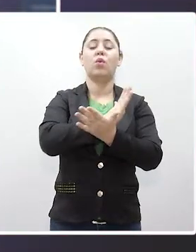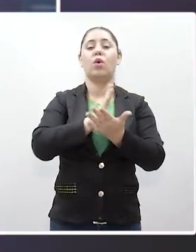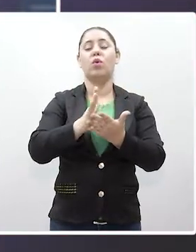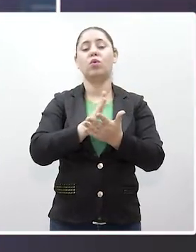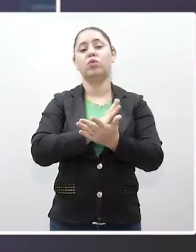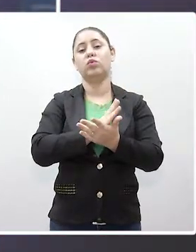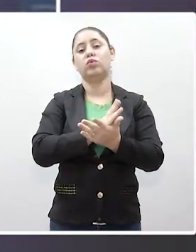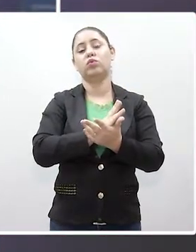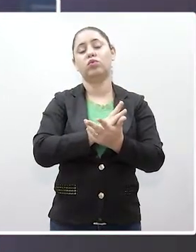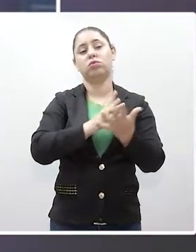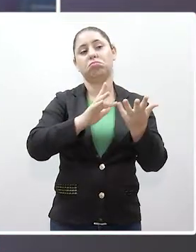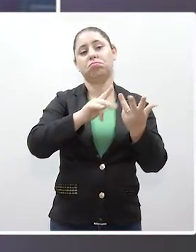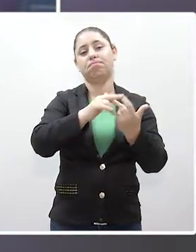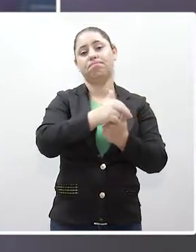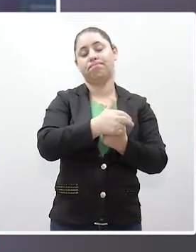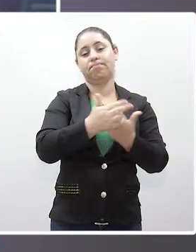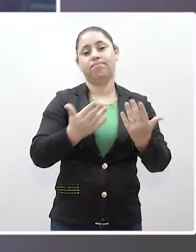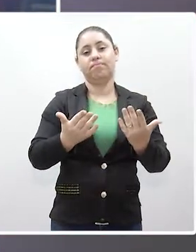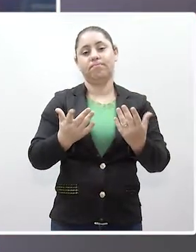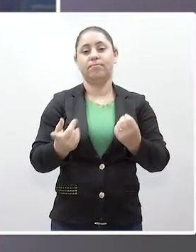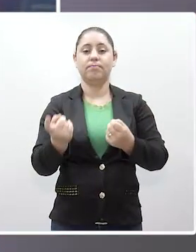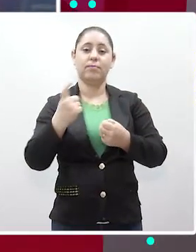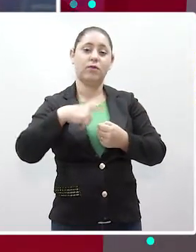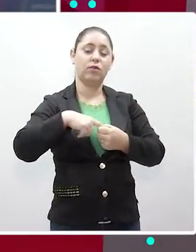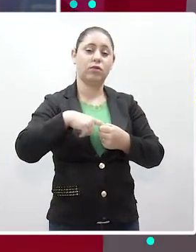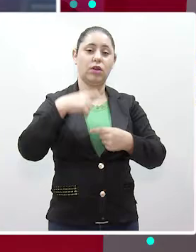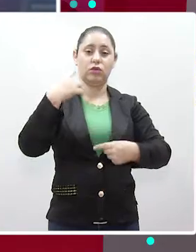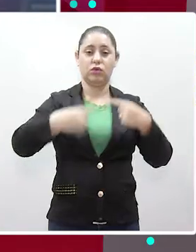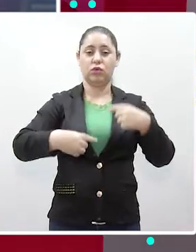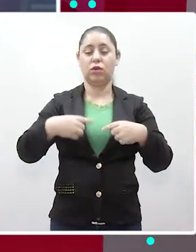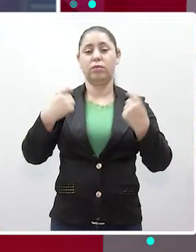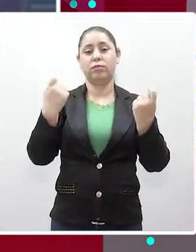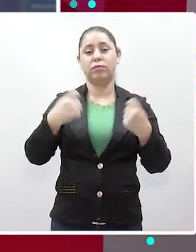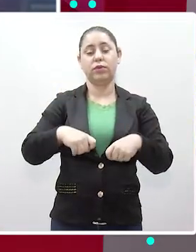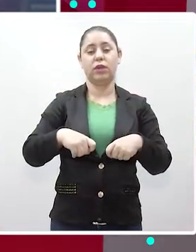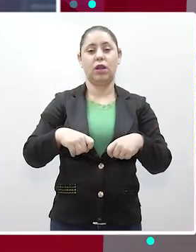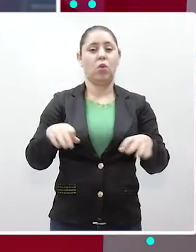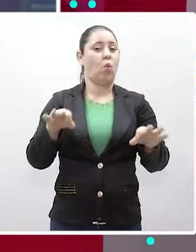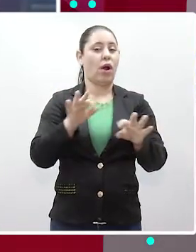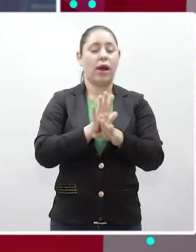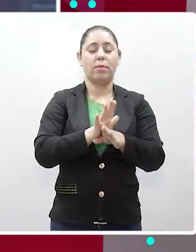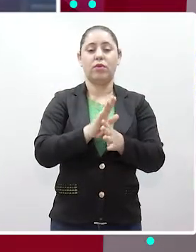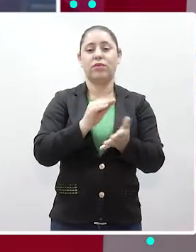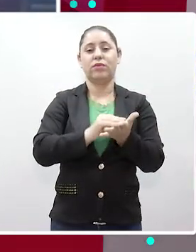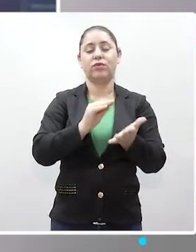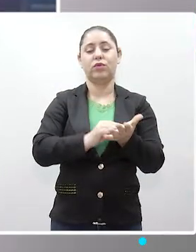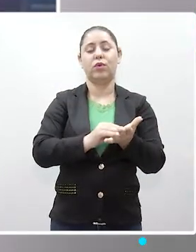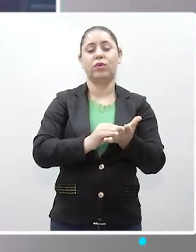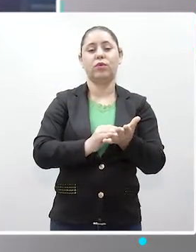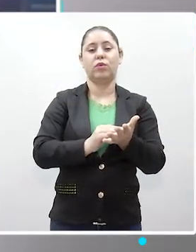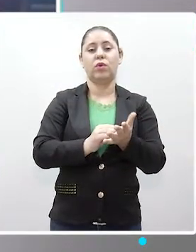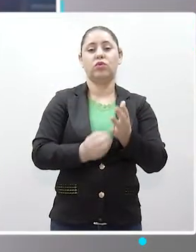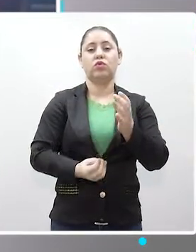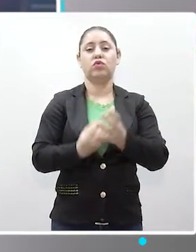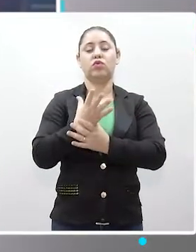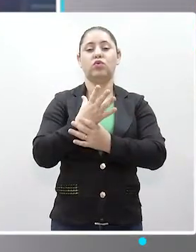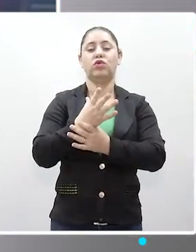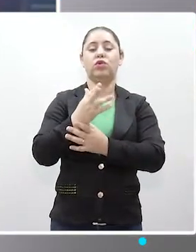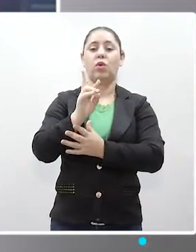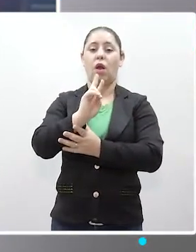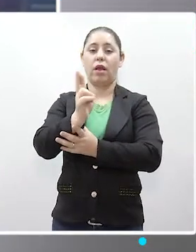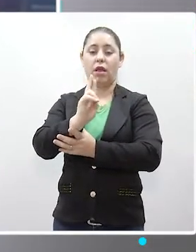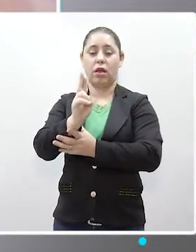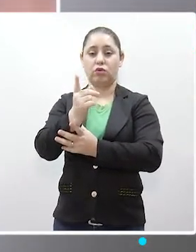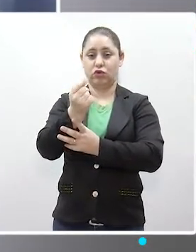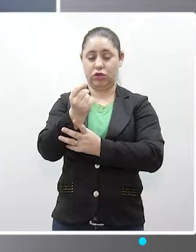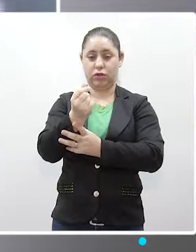da inflação. É importante a gente retomar essa discussão. Foi uma discussão que ficou inacabada no Plano Real, que controlou a inflação do Brasil. A